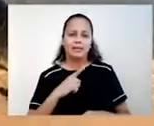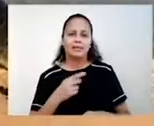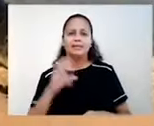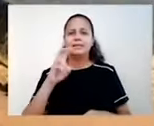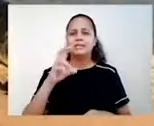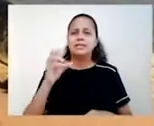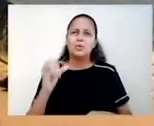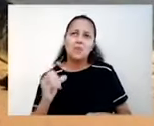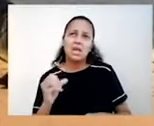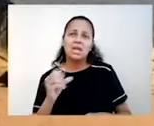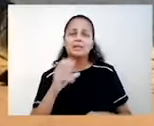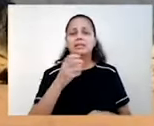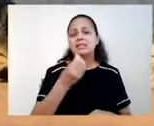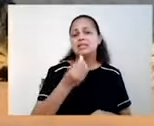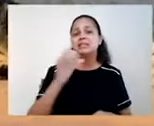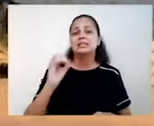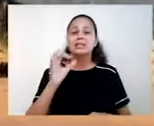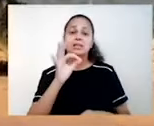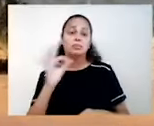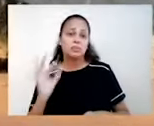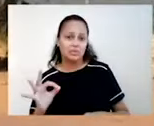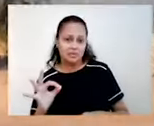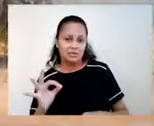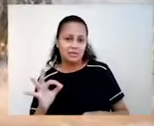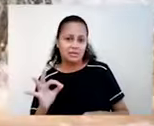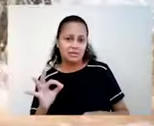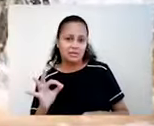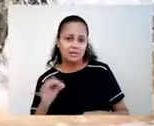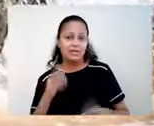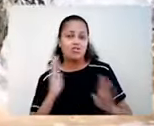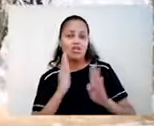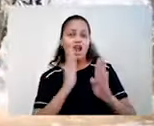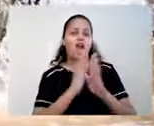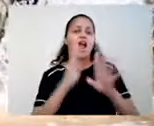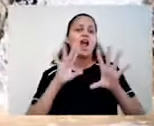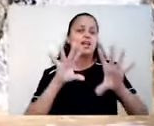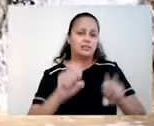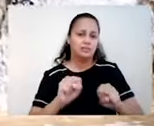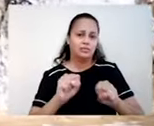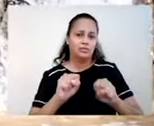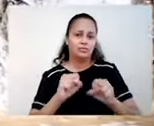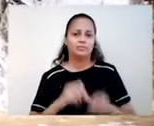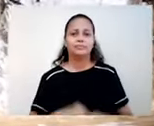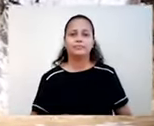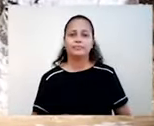Gastam de 50 a 60% de sua atividade diária caçando.